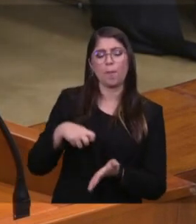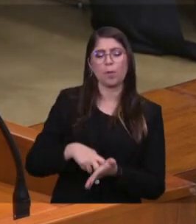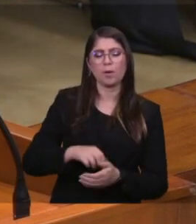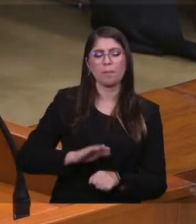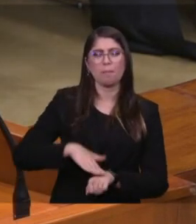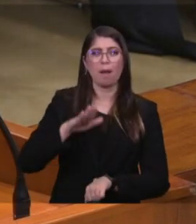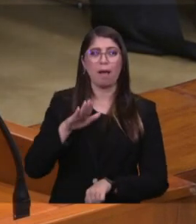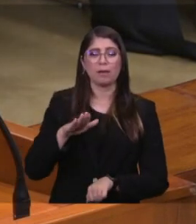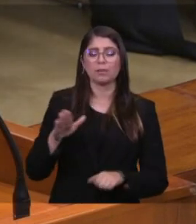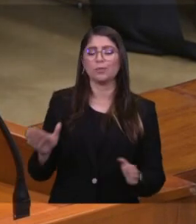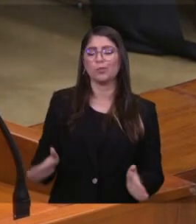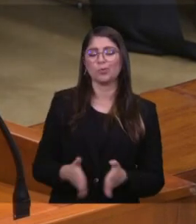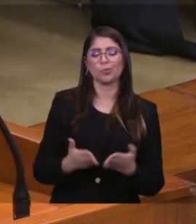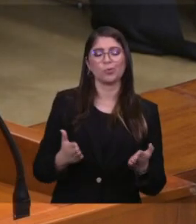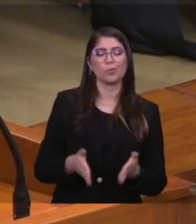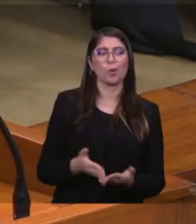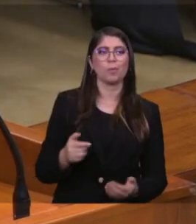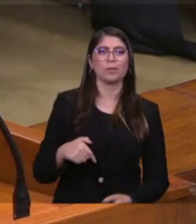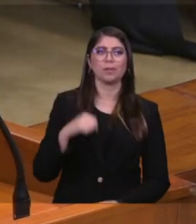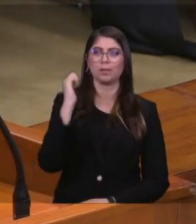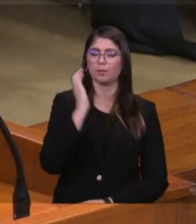mais pobres no Brasil.